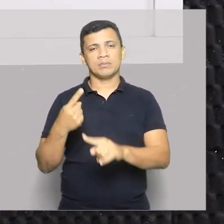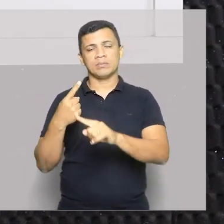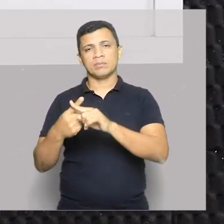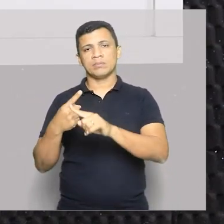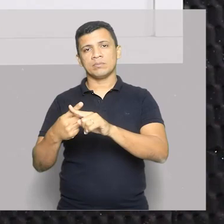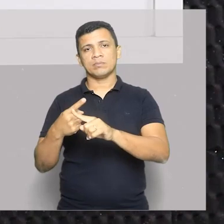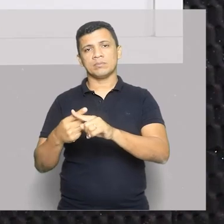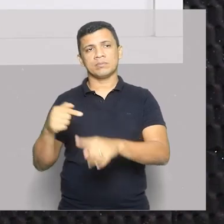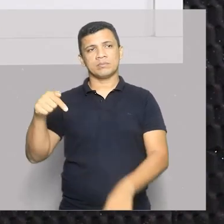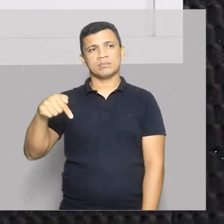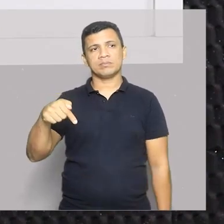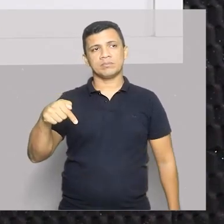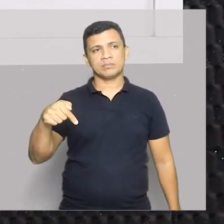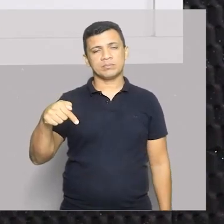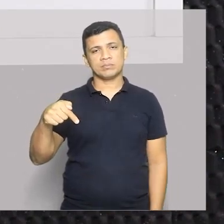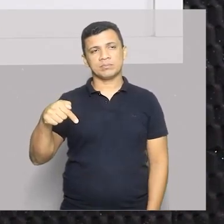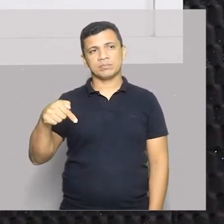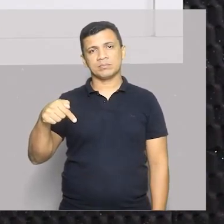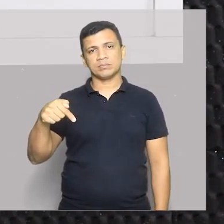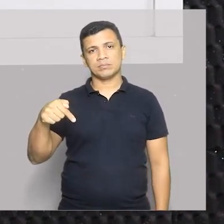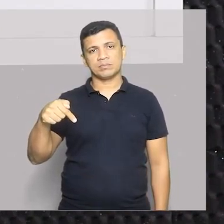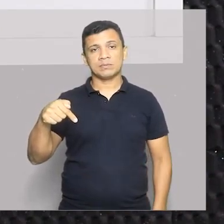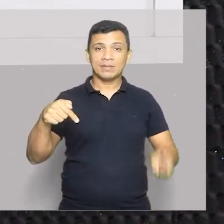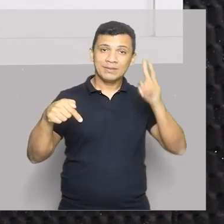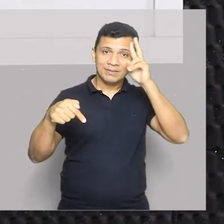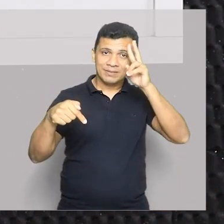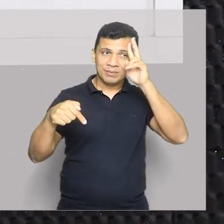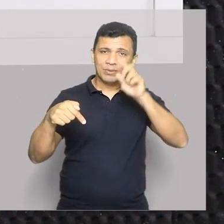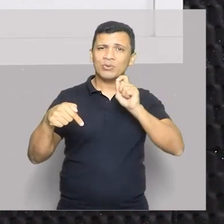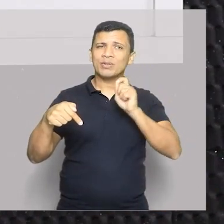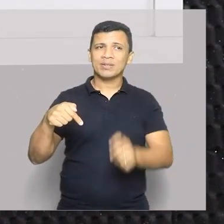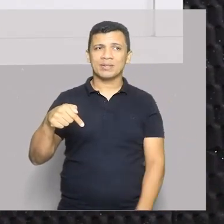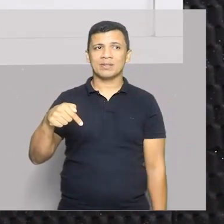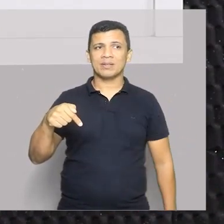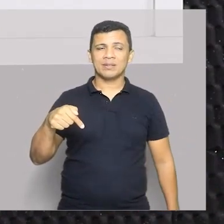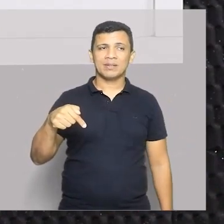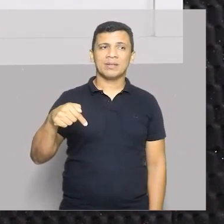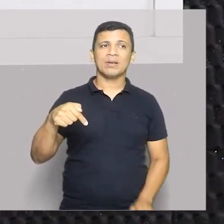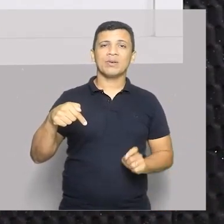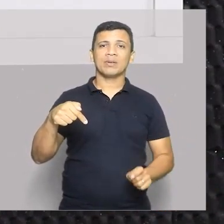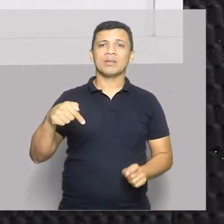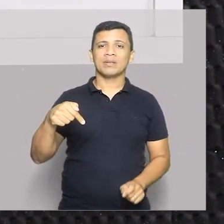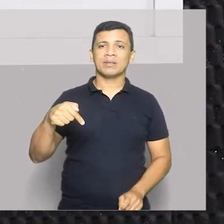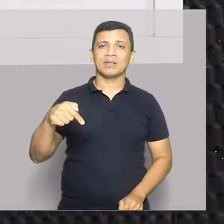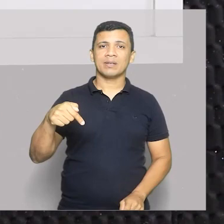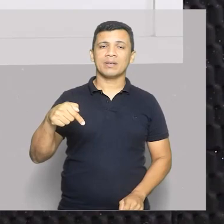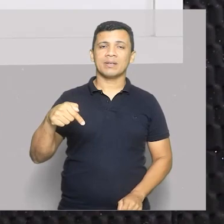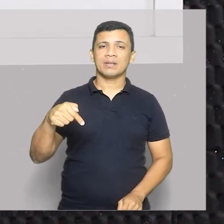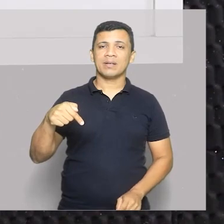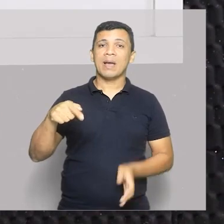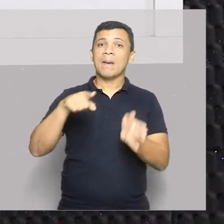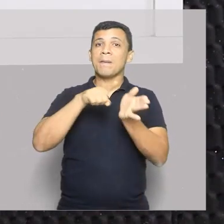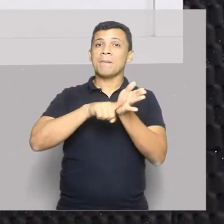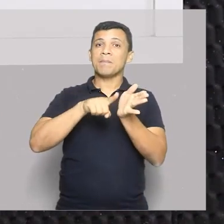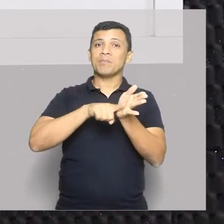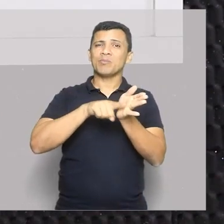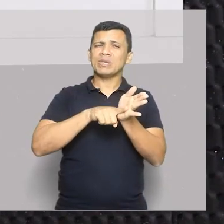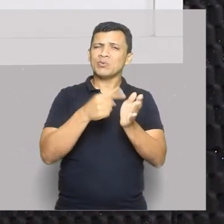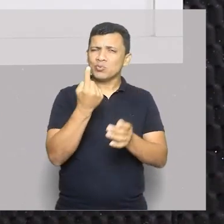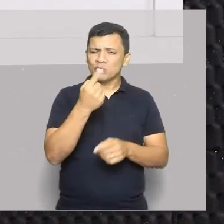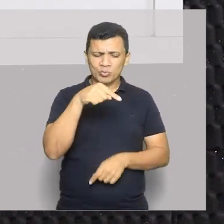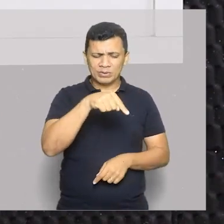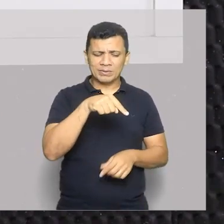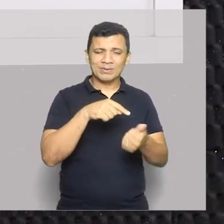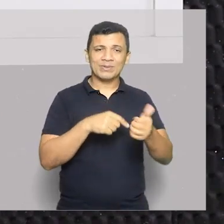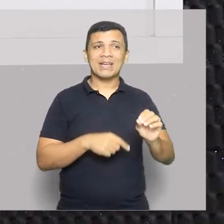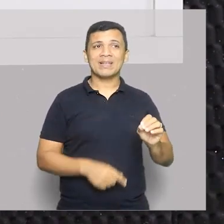multiplicado pela razão e, só lembrar, o expoente dessa razão, um valor a menos que a posição do número. Aqui,